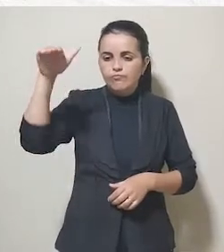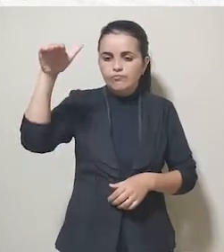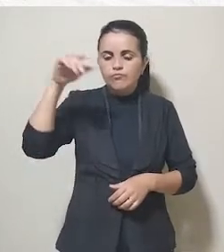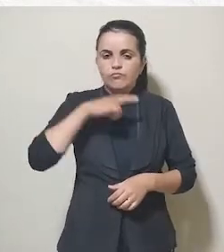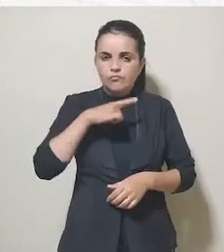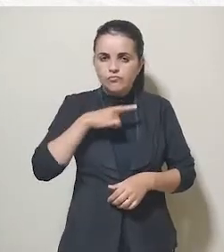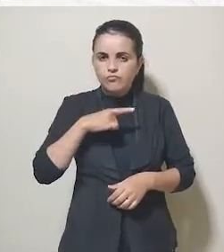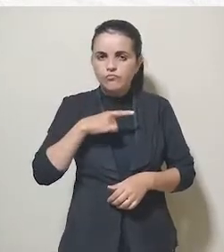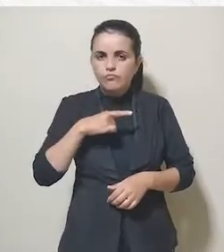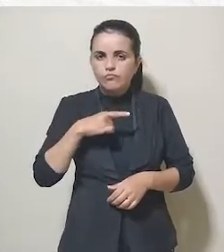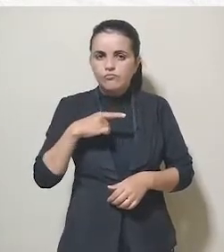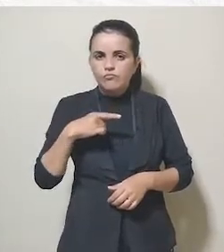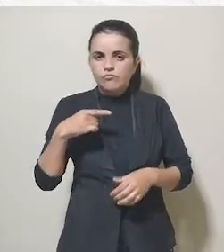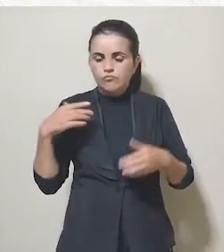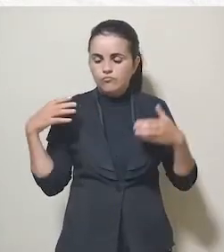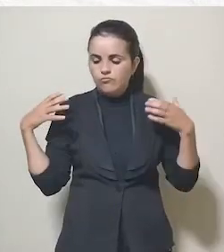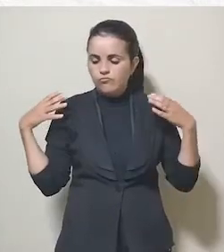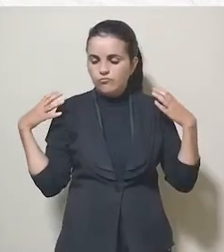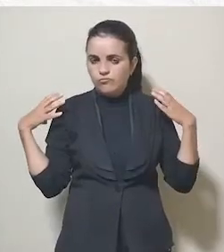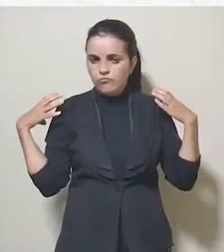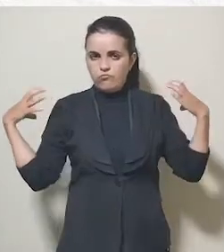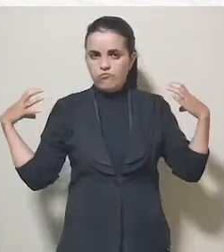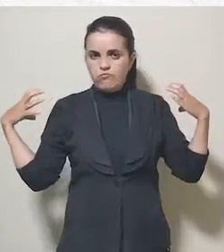transformações internas e externas, graças